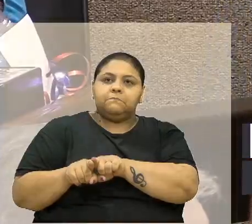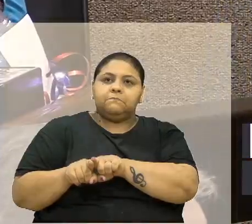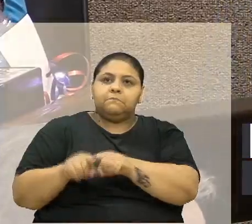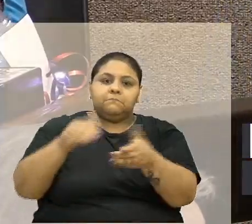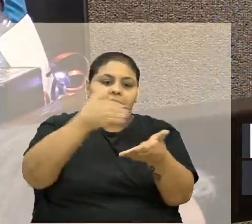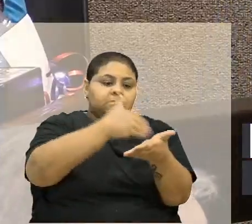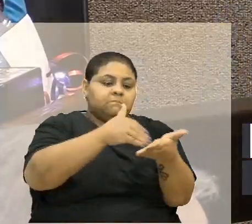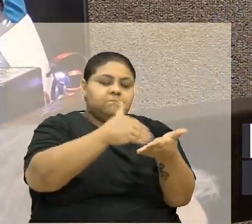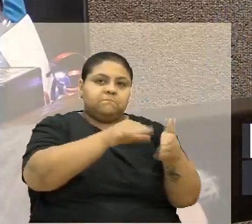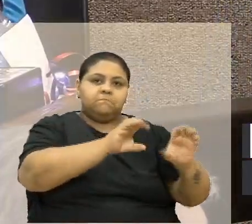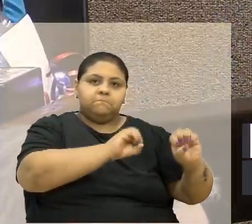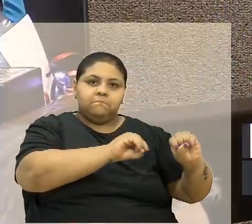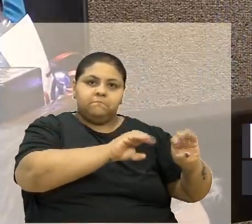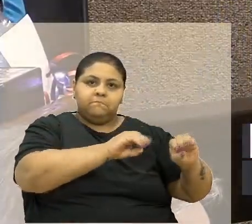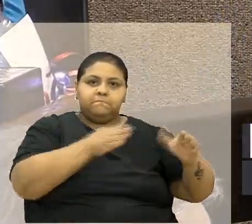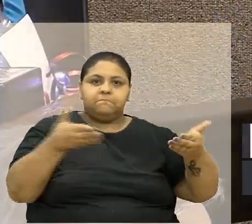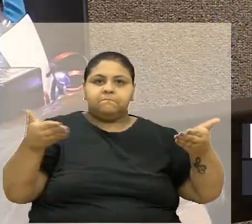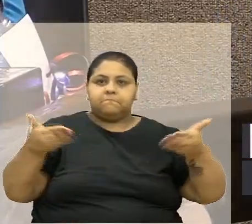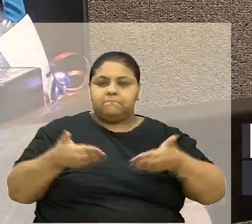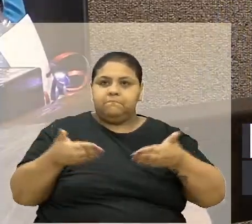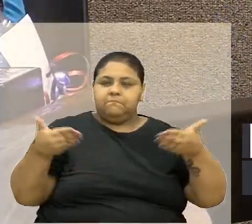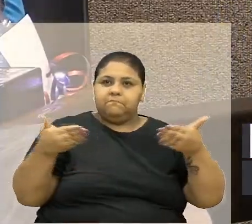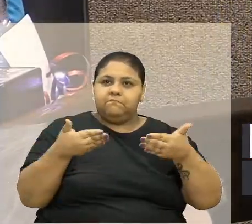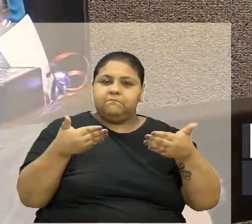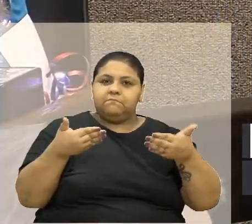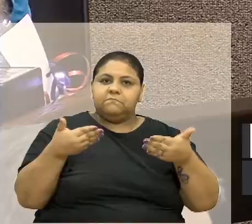secretário de Educação hoje,